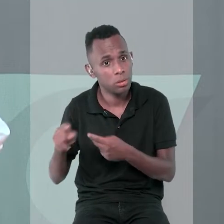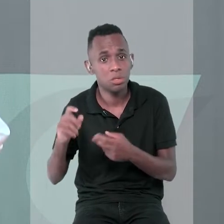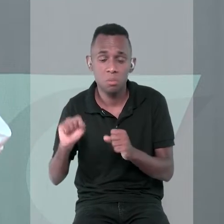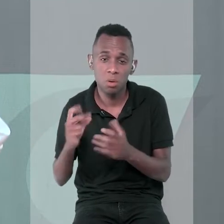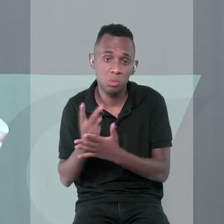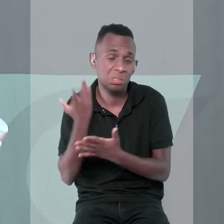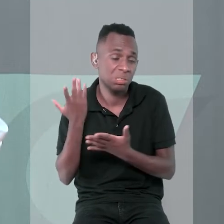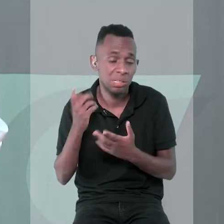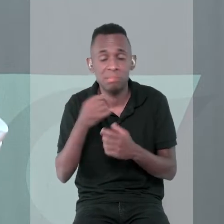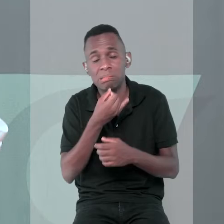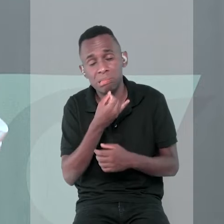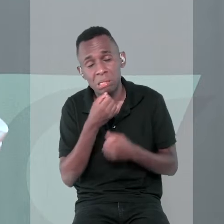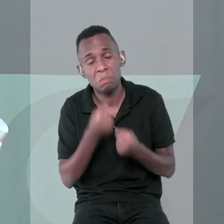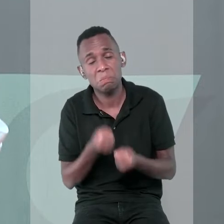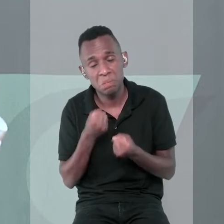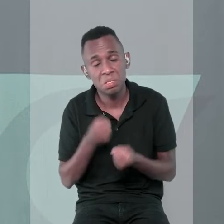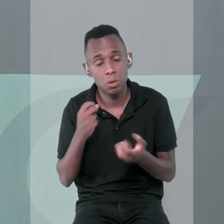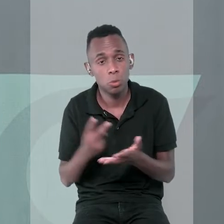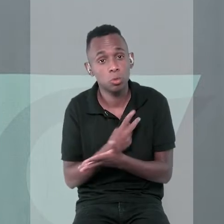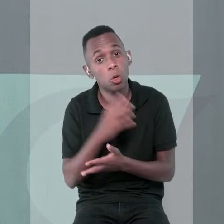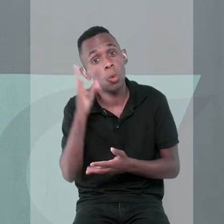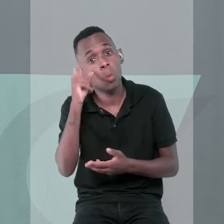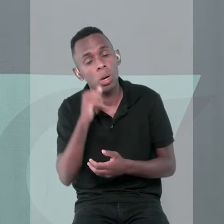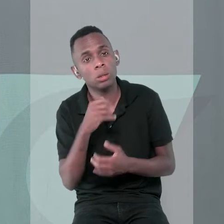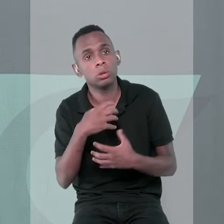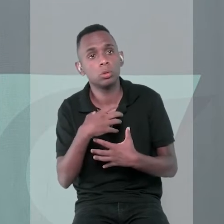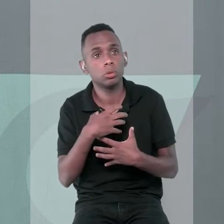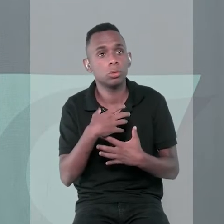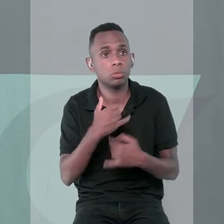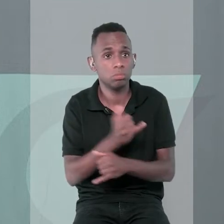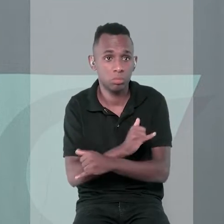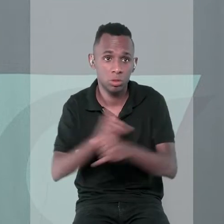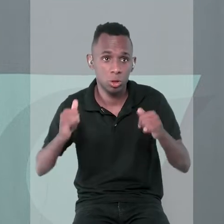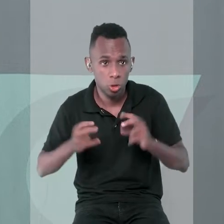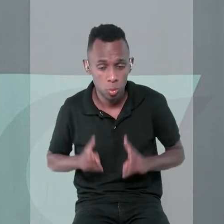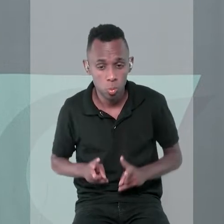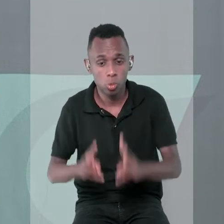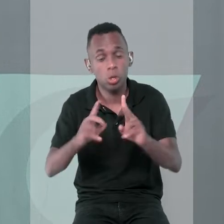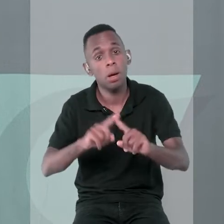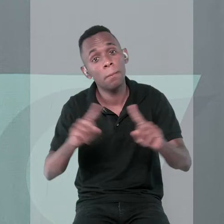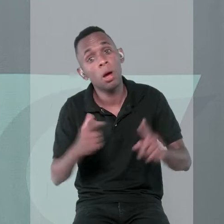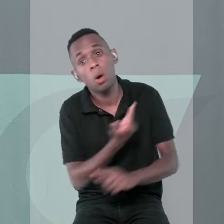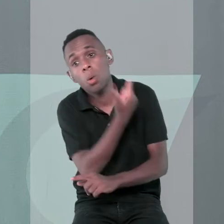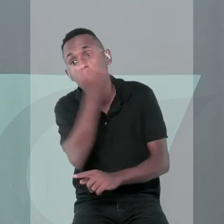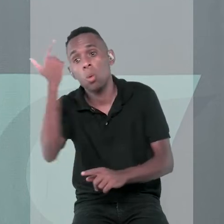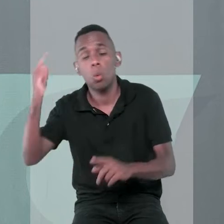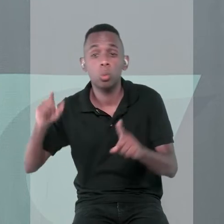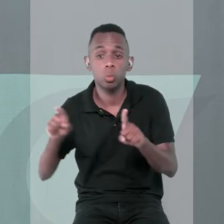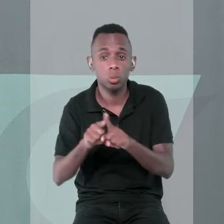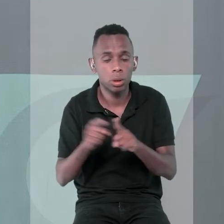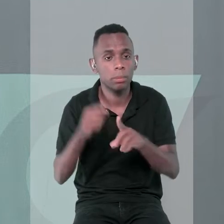muito triste, é muito pesado o que aconteceu ali, e eu acho que essa energia segue. Agora, existem outras apropriações